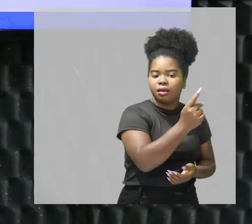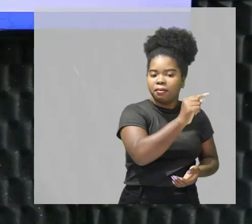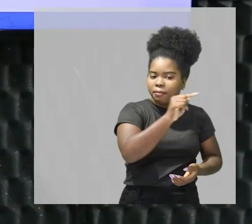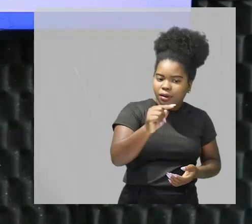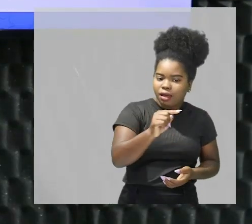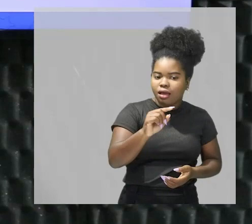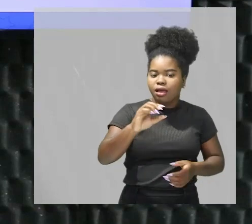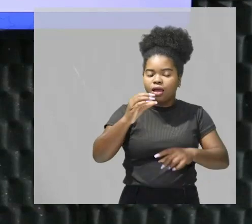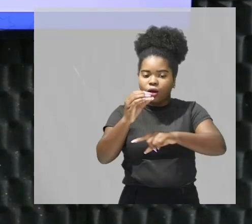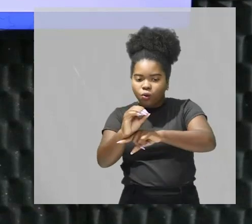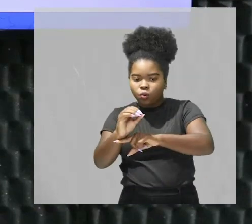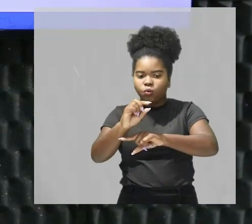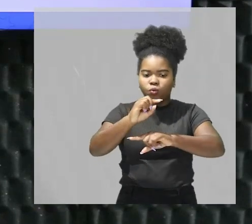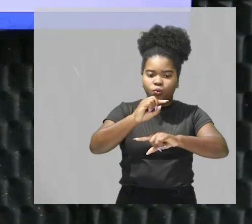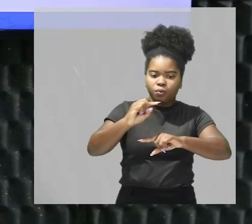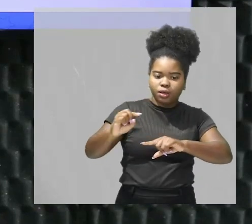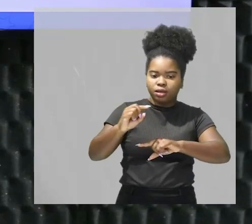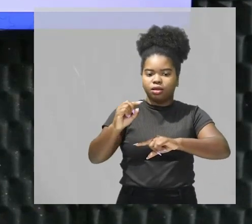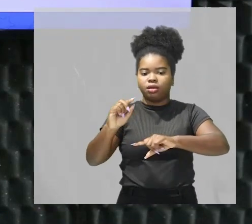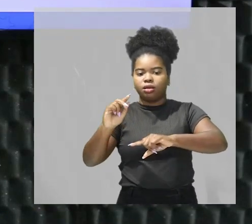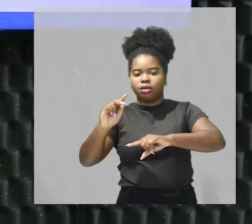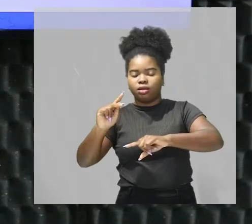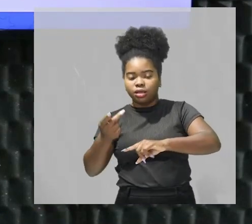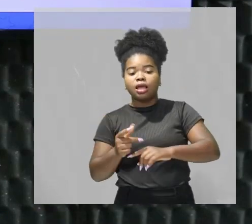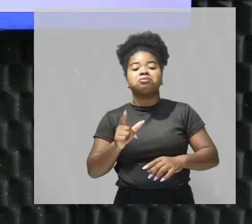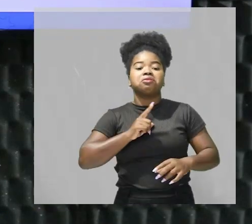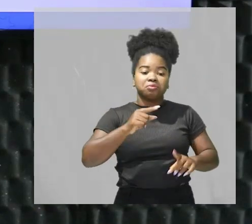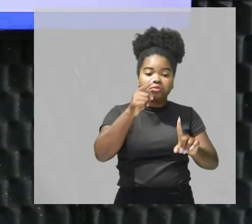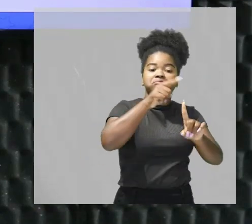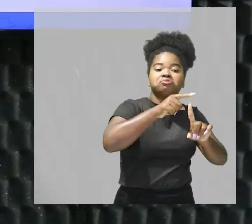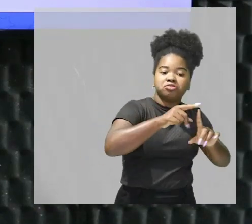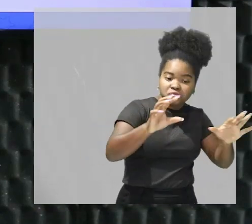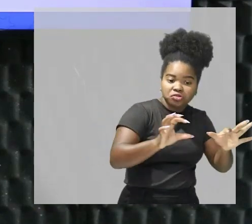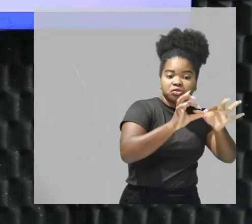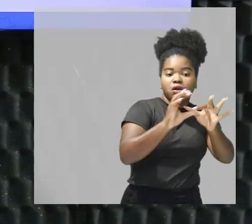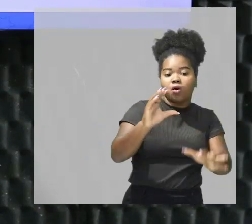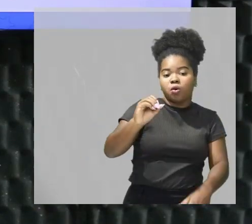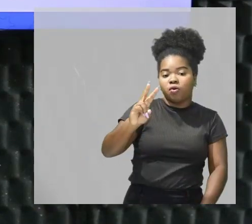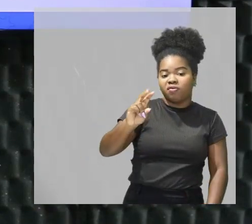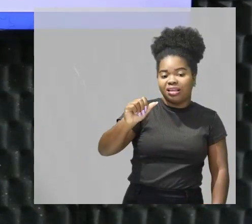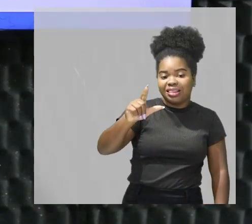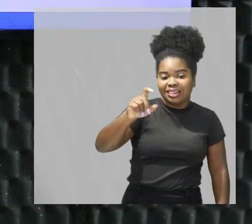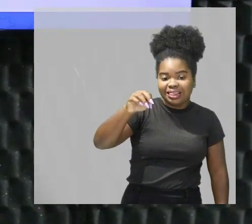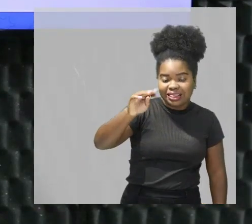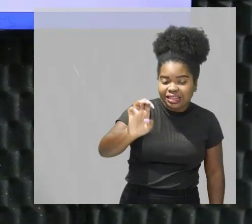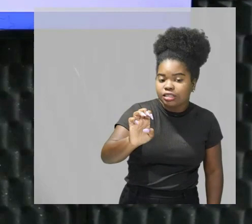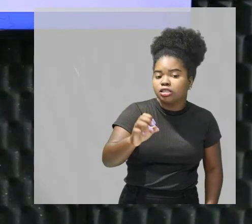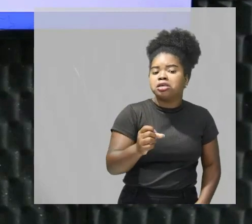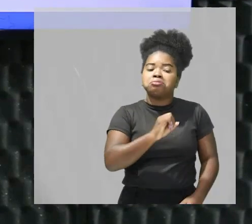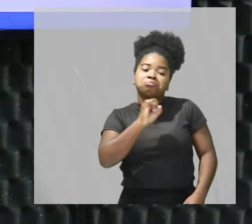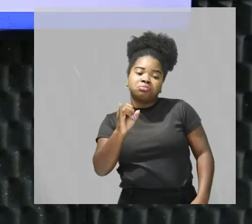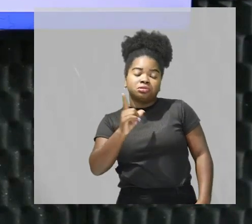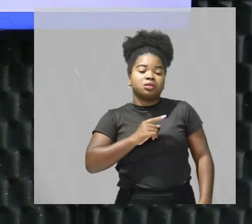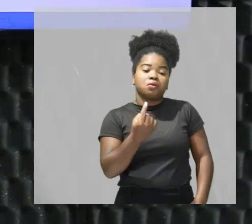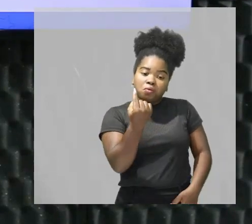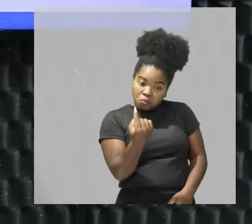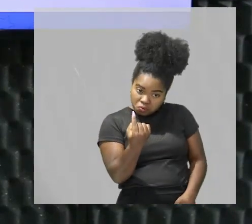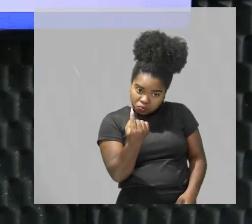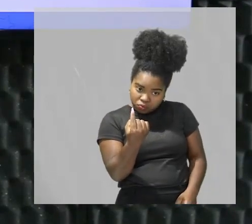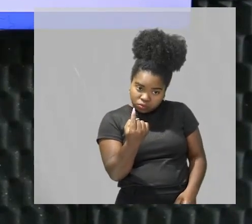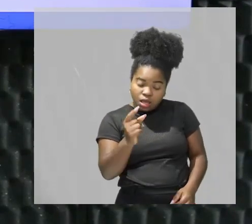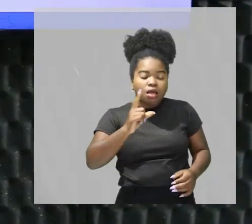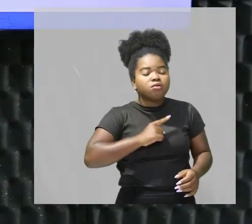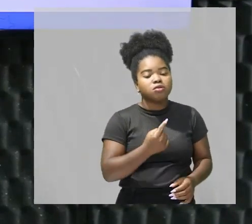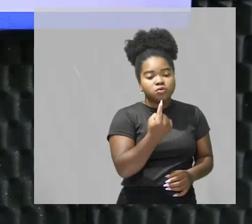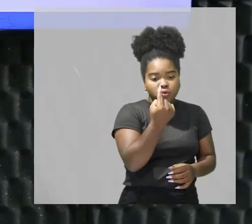oxigênio, né? Então, ali eu tenho uma ligação covalente. E se eu tenho uma ligação covalente, ali eu tenho um par